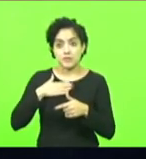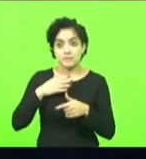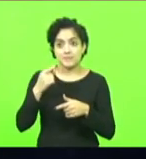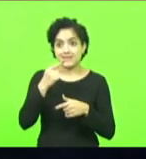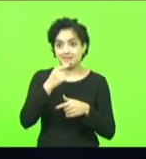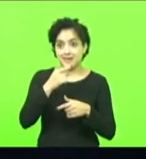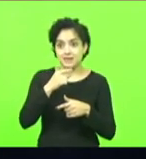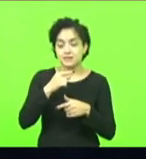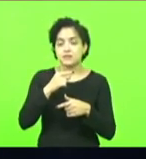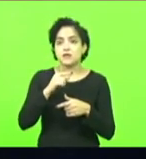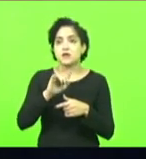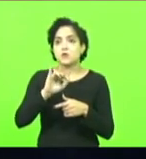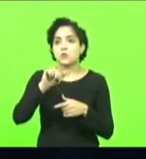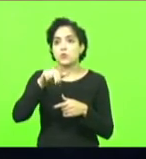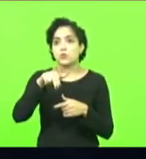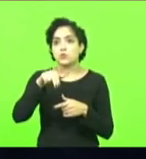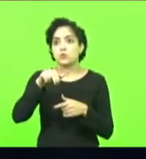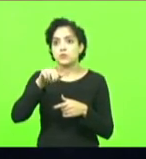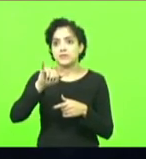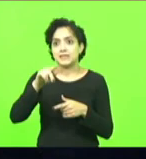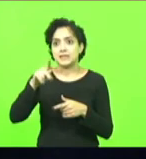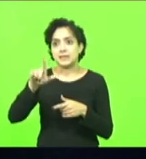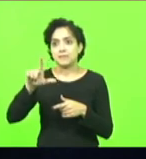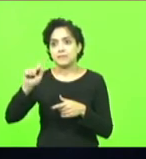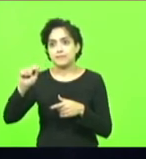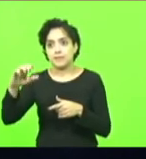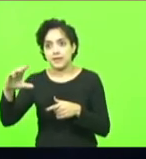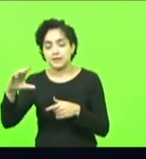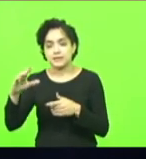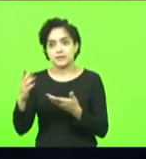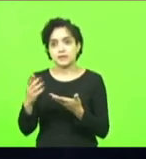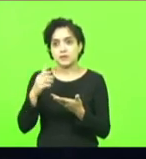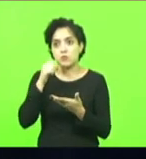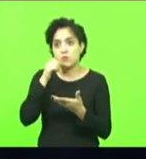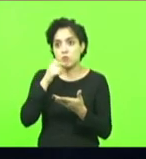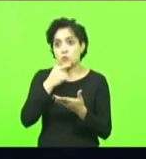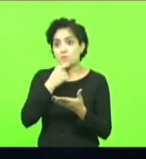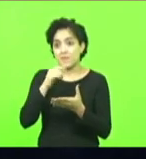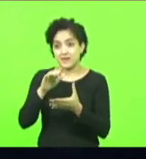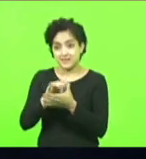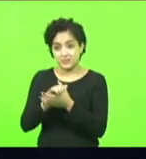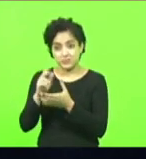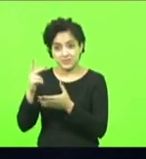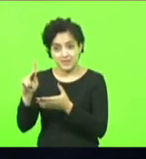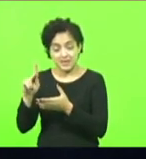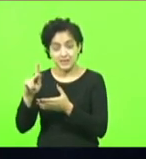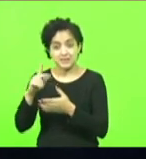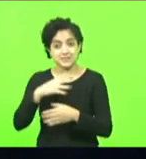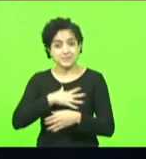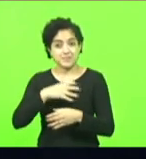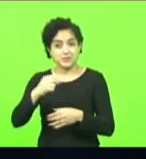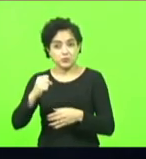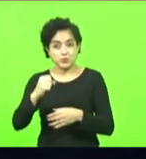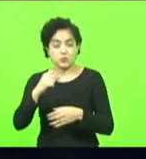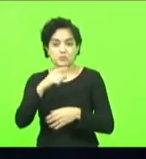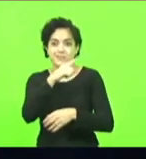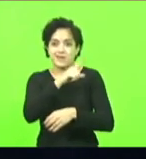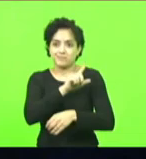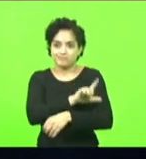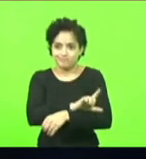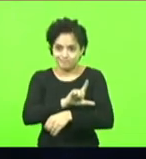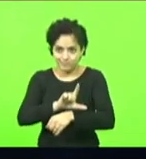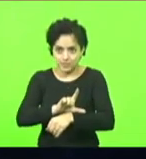Uniplac, quando eu era presidente, e o esposo dela acabou se suicidando em Lages, também dentro dessa mesma